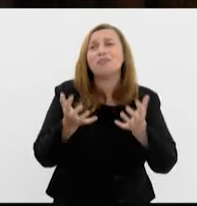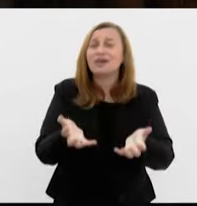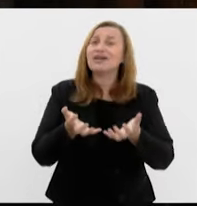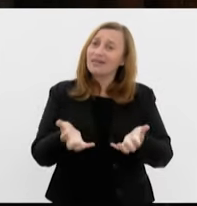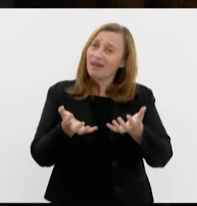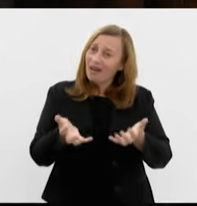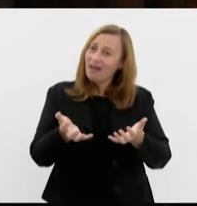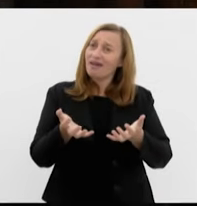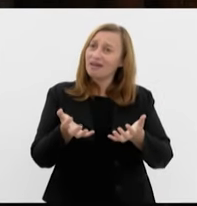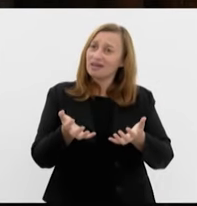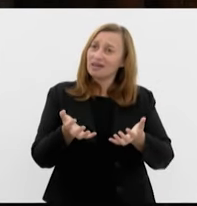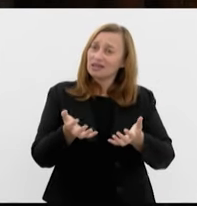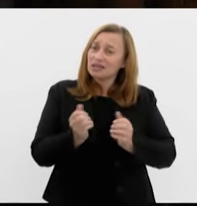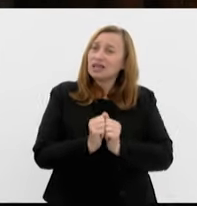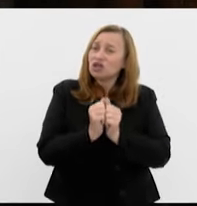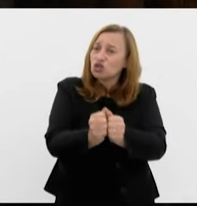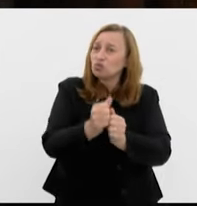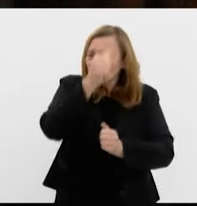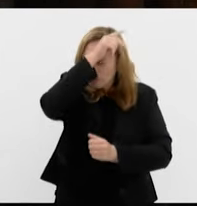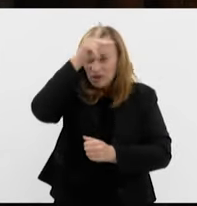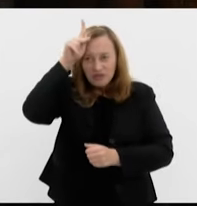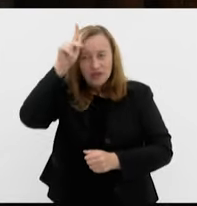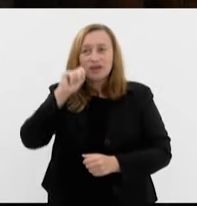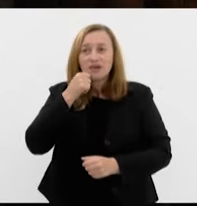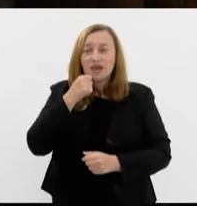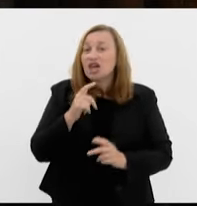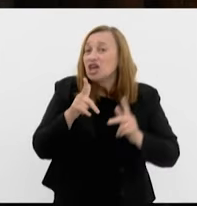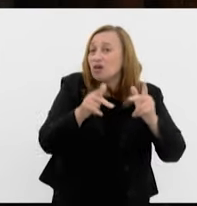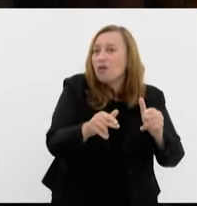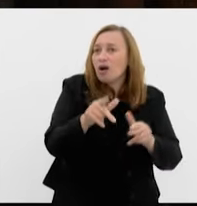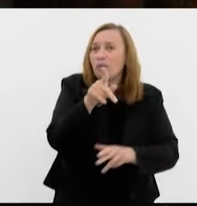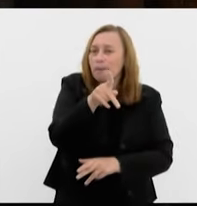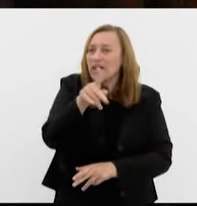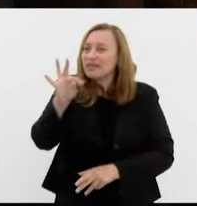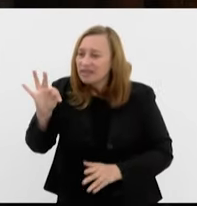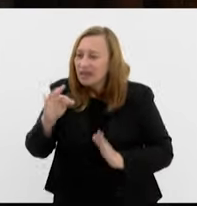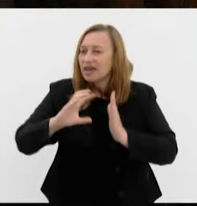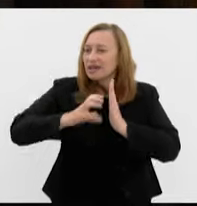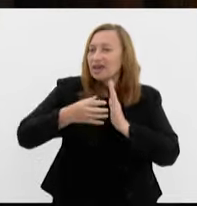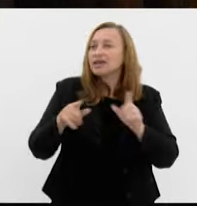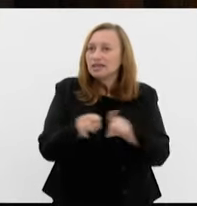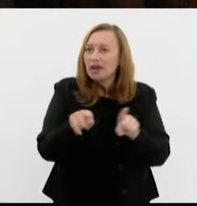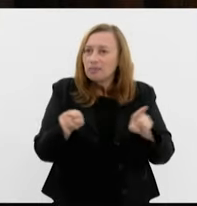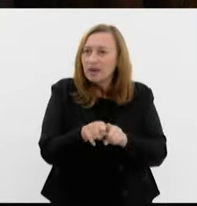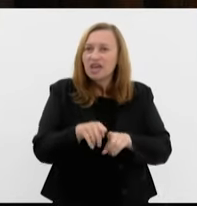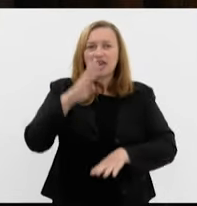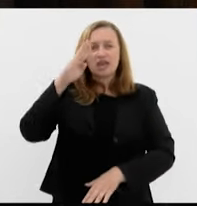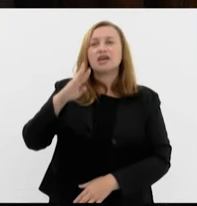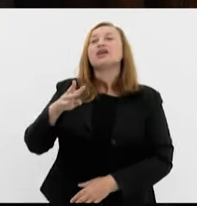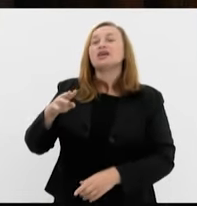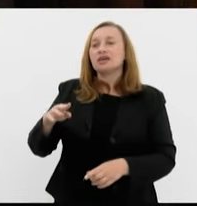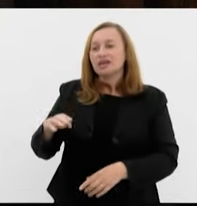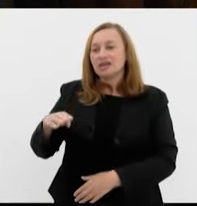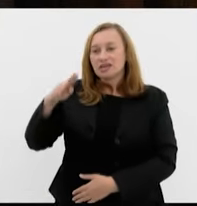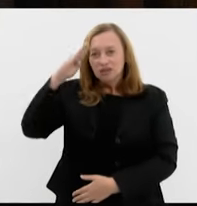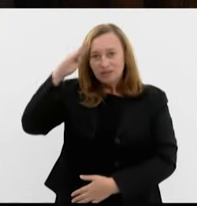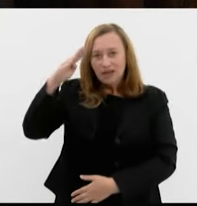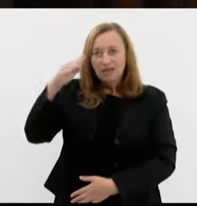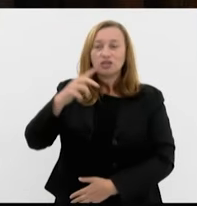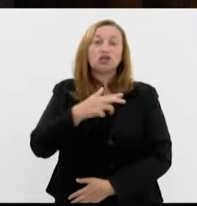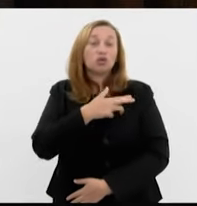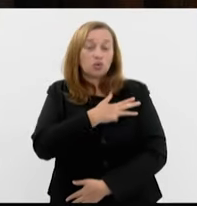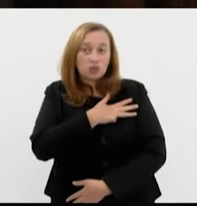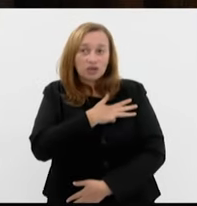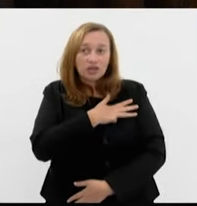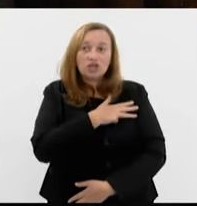essa cadeira assim como o PT o seu maior aliado ele que é soldado de Lula também quer ocupar essa cadeira de vice-prefeito